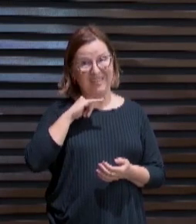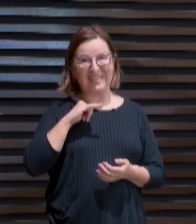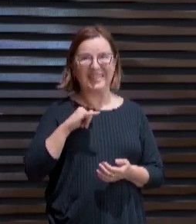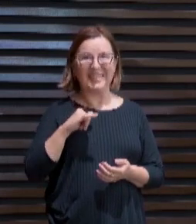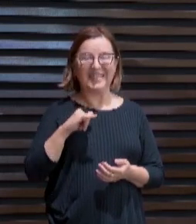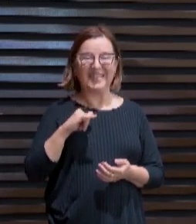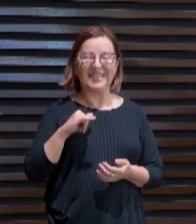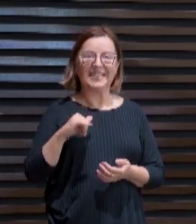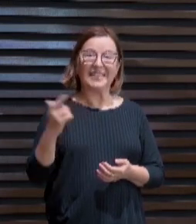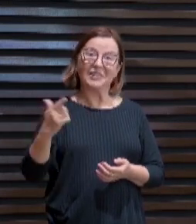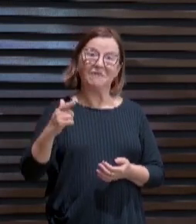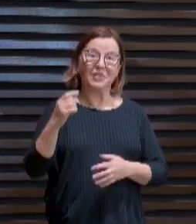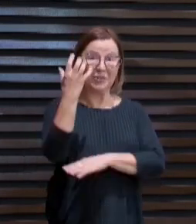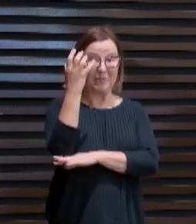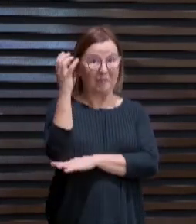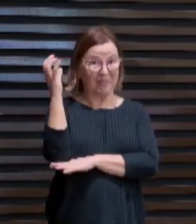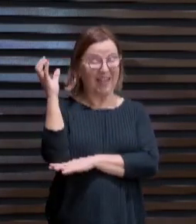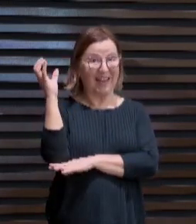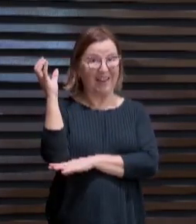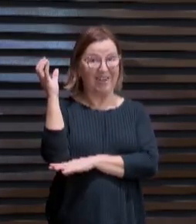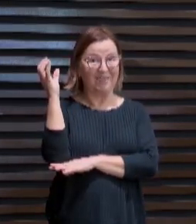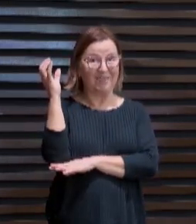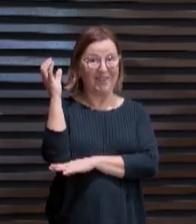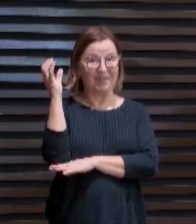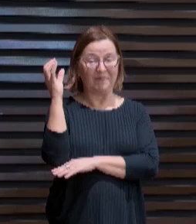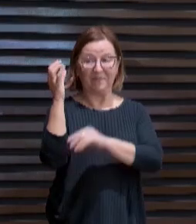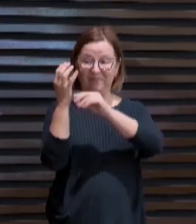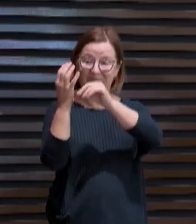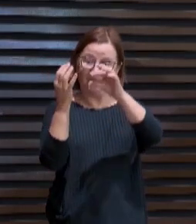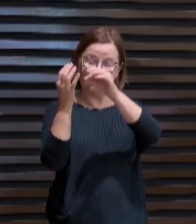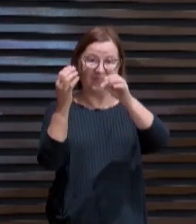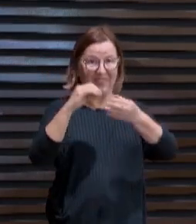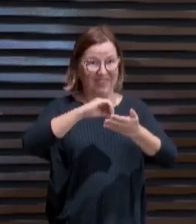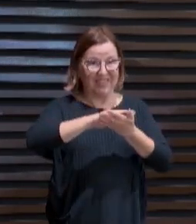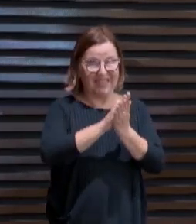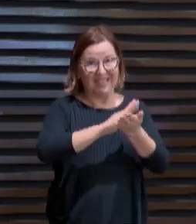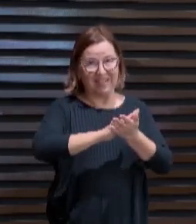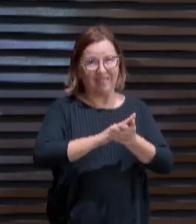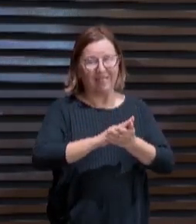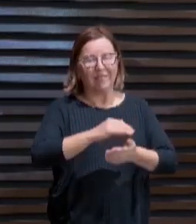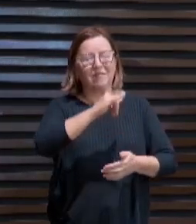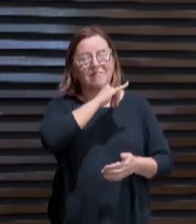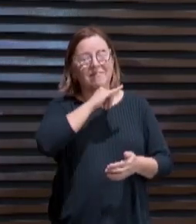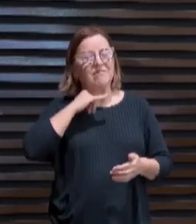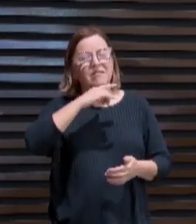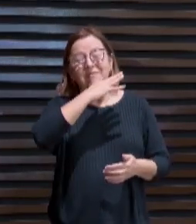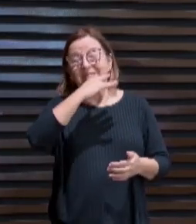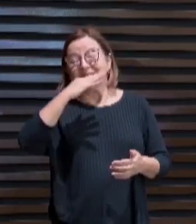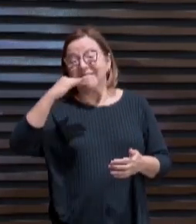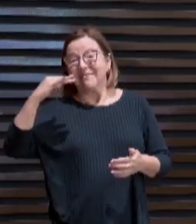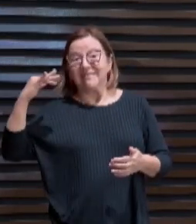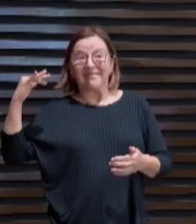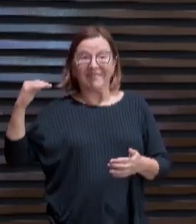ser ferida, ao ser esmagada, ao sofrer ali, ela exala um perfume